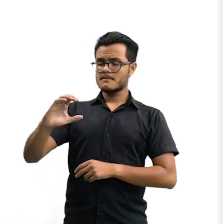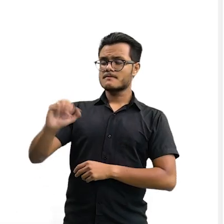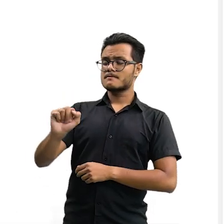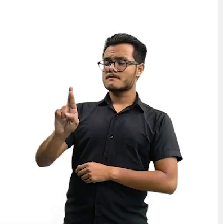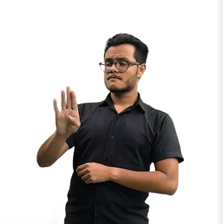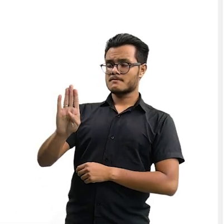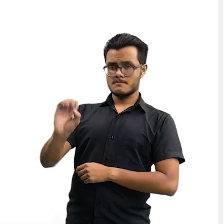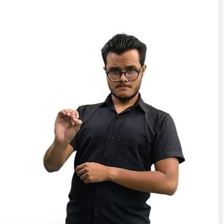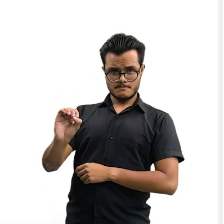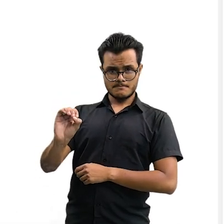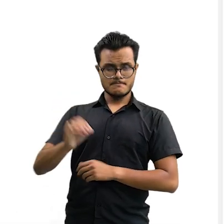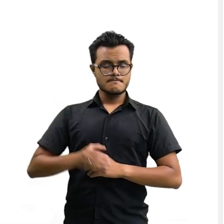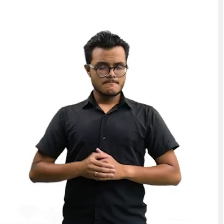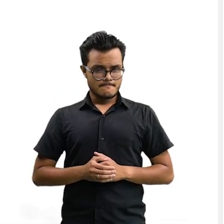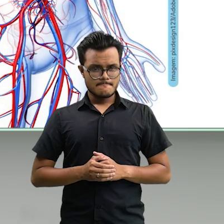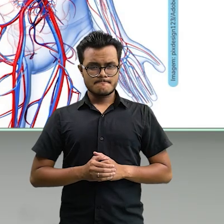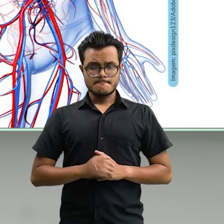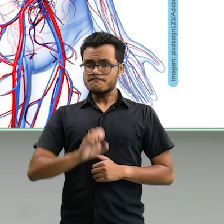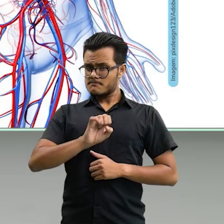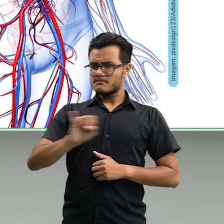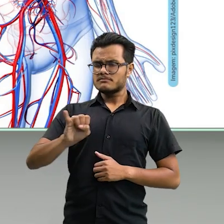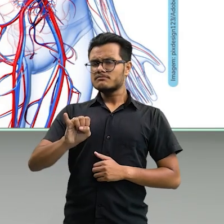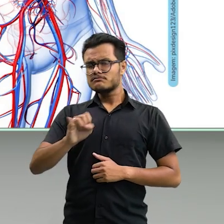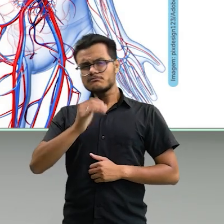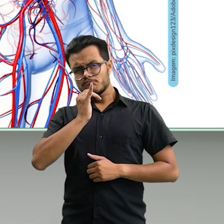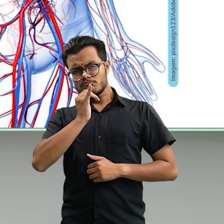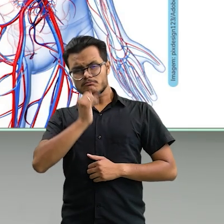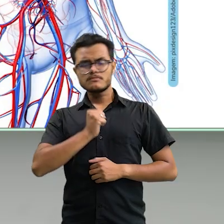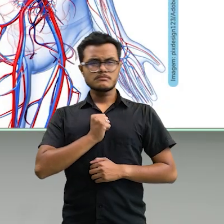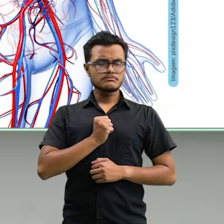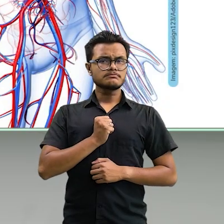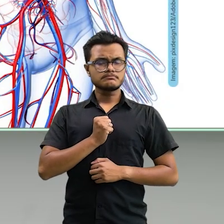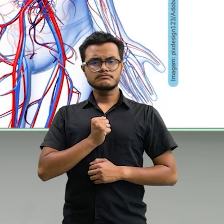carbohemoglobina. Prof, e se fosse